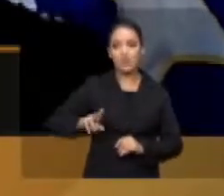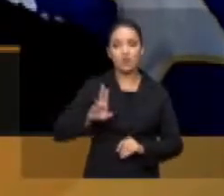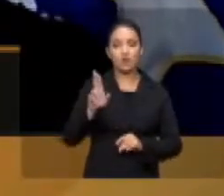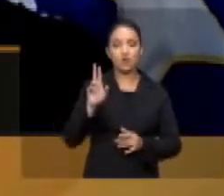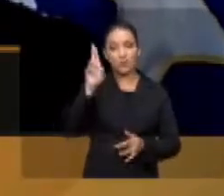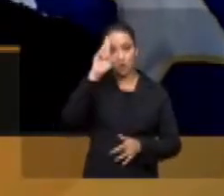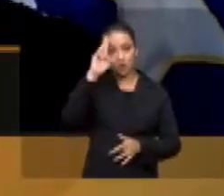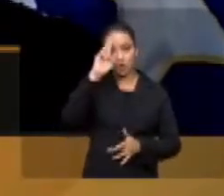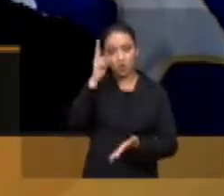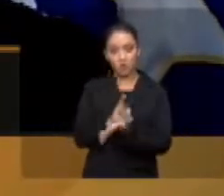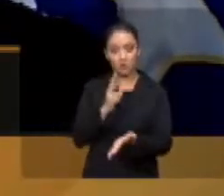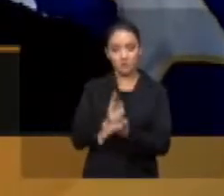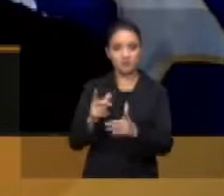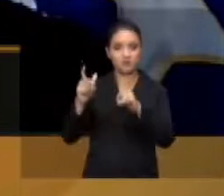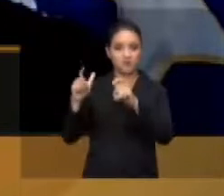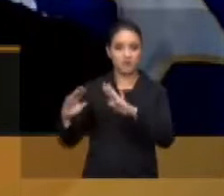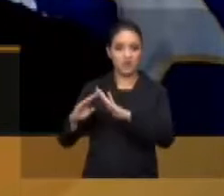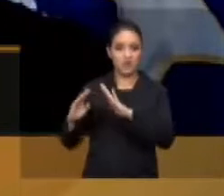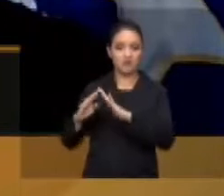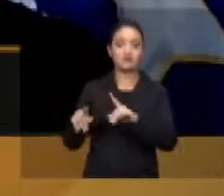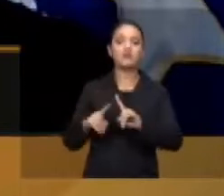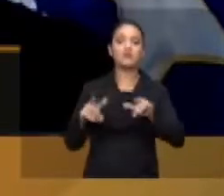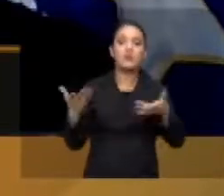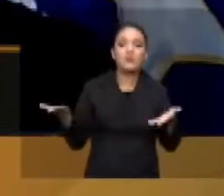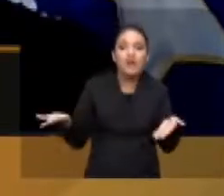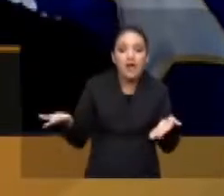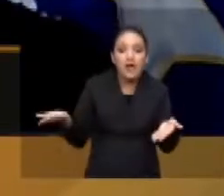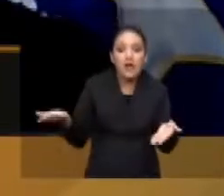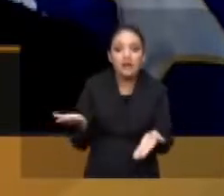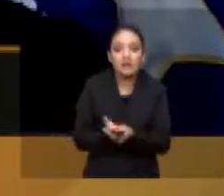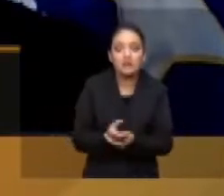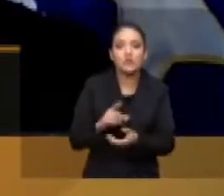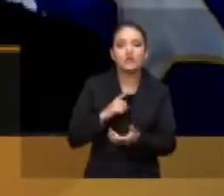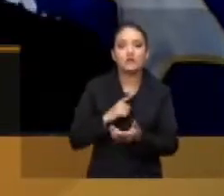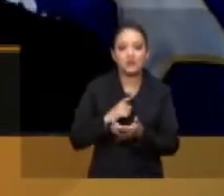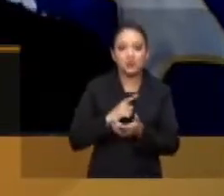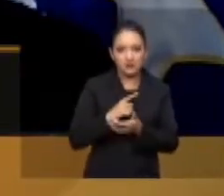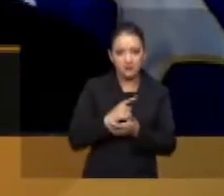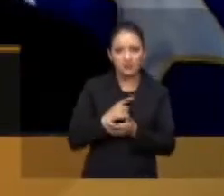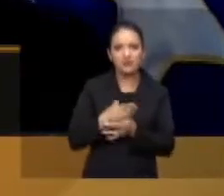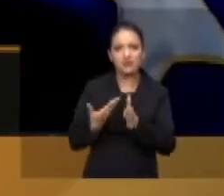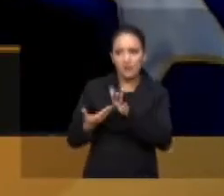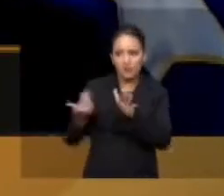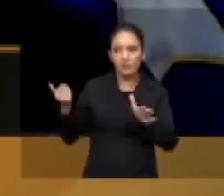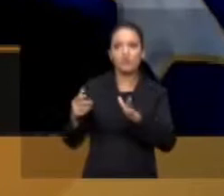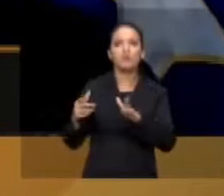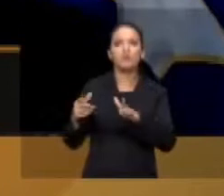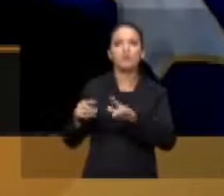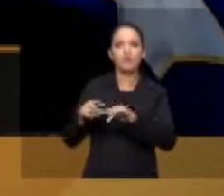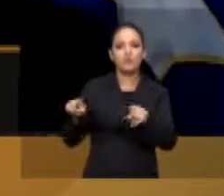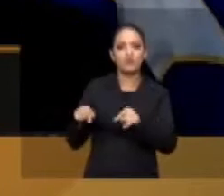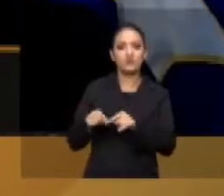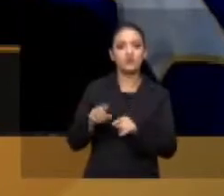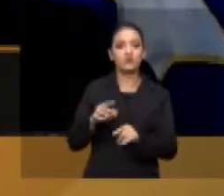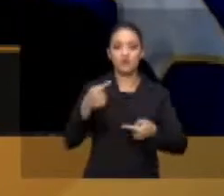imóvel e cuja ação de desapropriação, como todos sabem, mesmo de natureza real, só